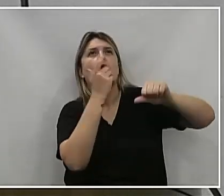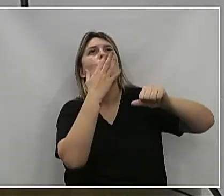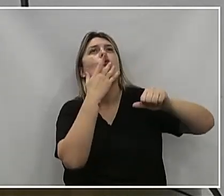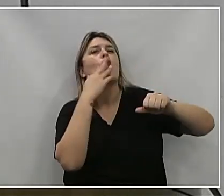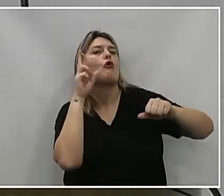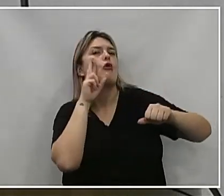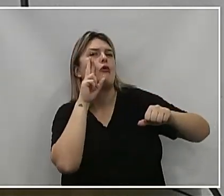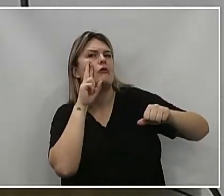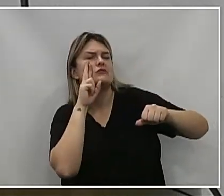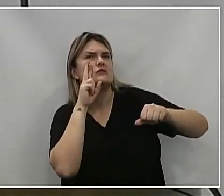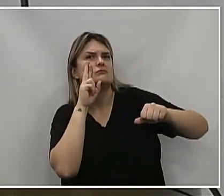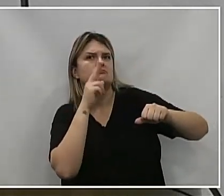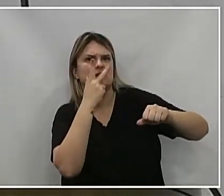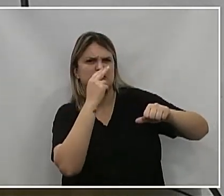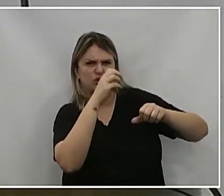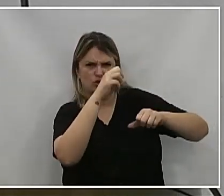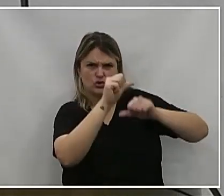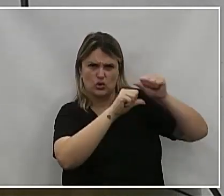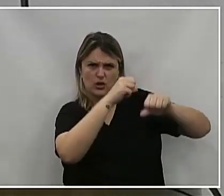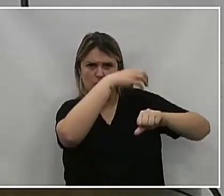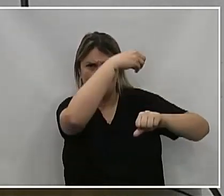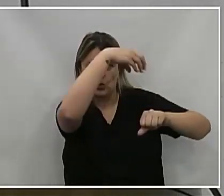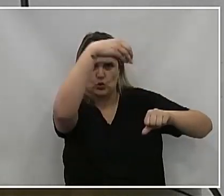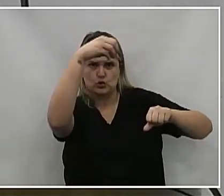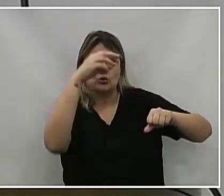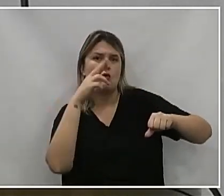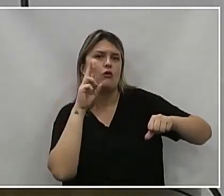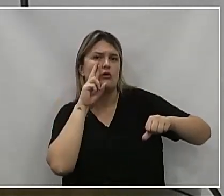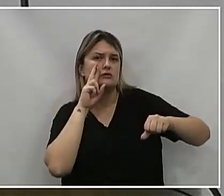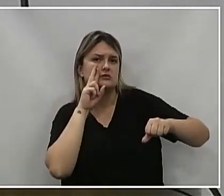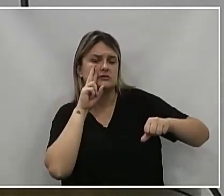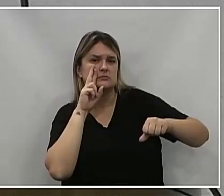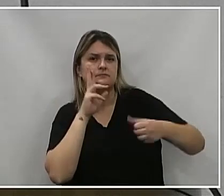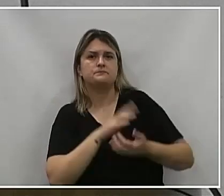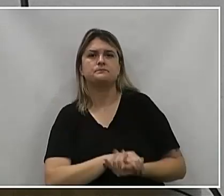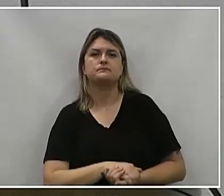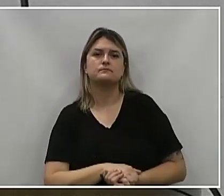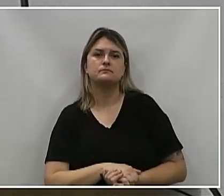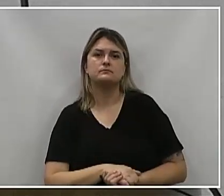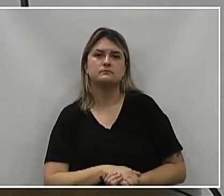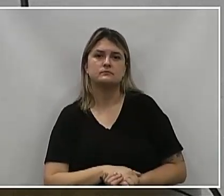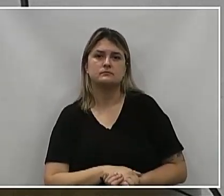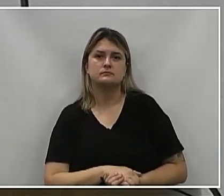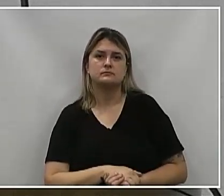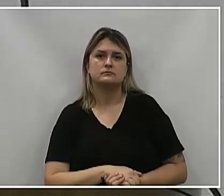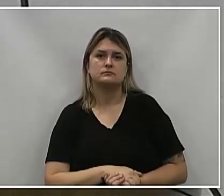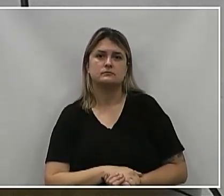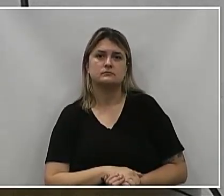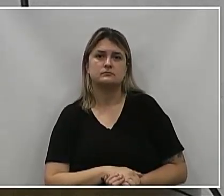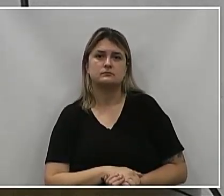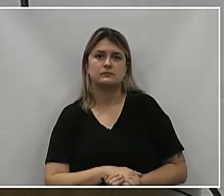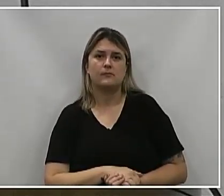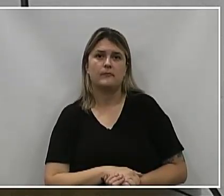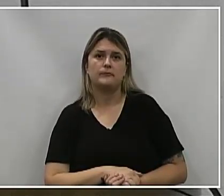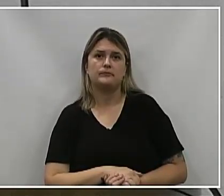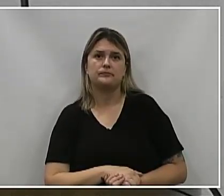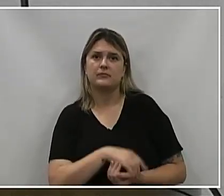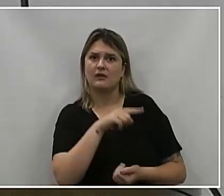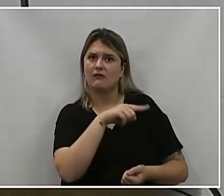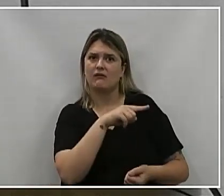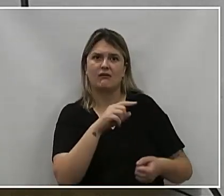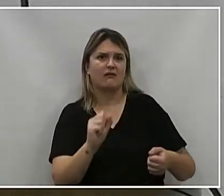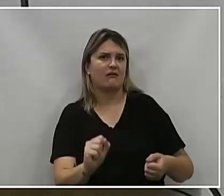sessão, já dentro daquela coloração que é característica desse mês, isso